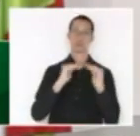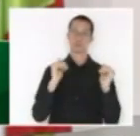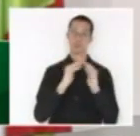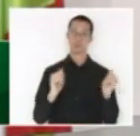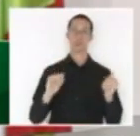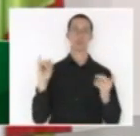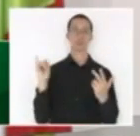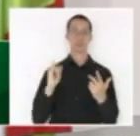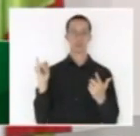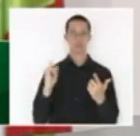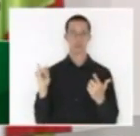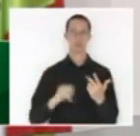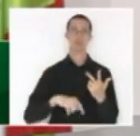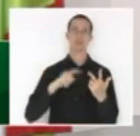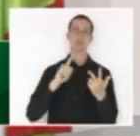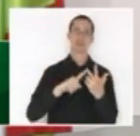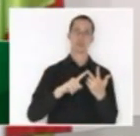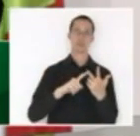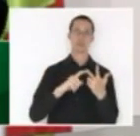e Joinville,